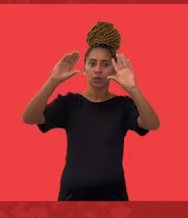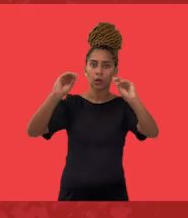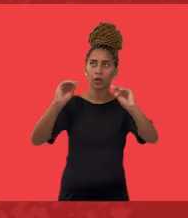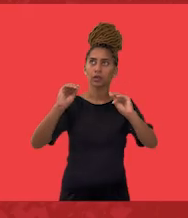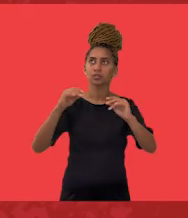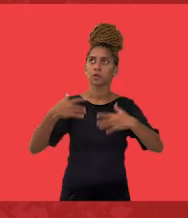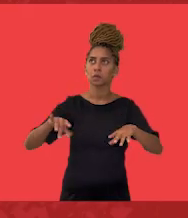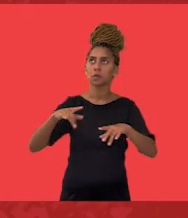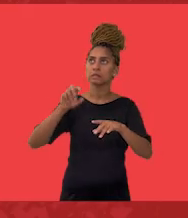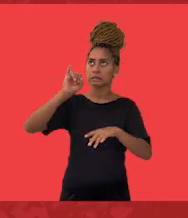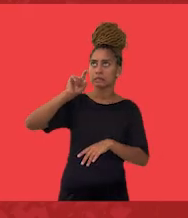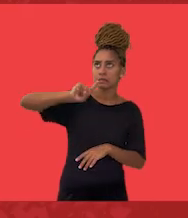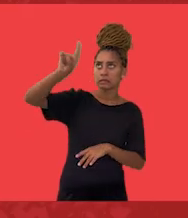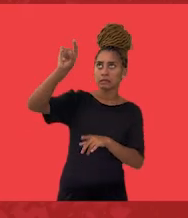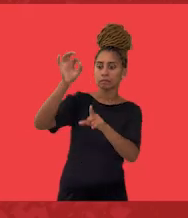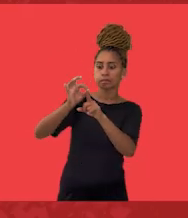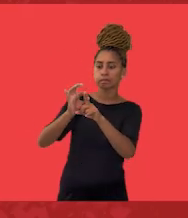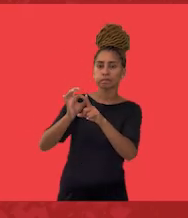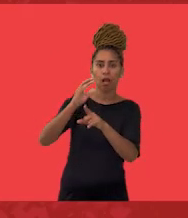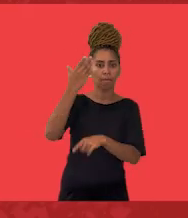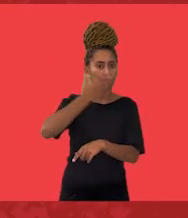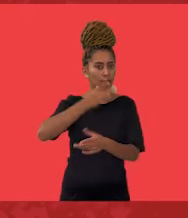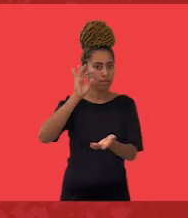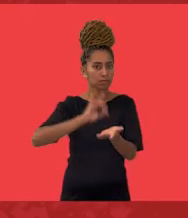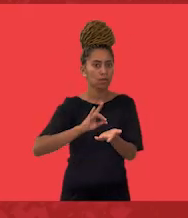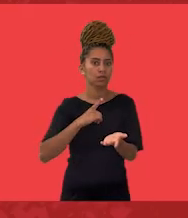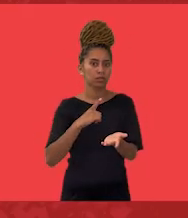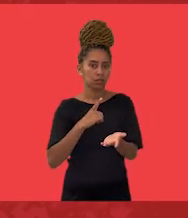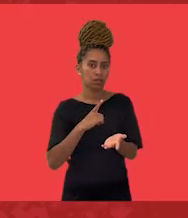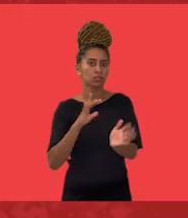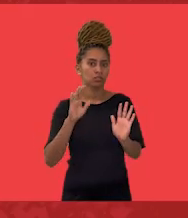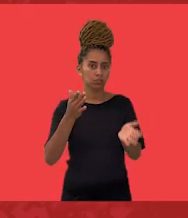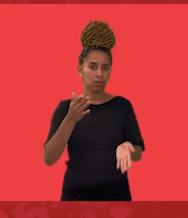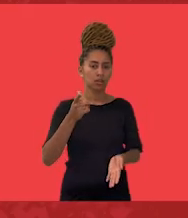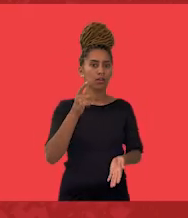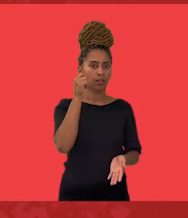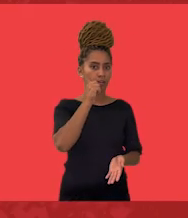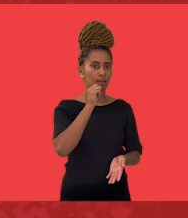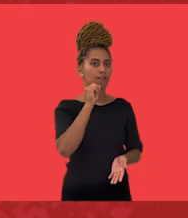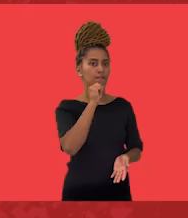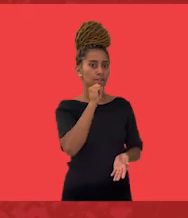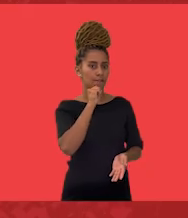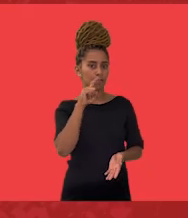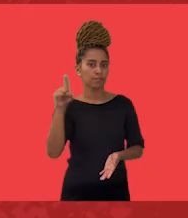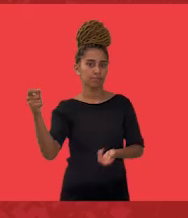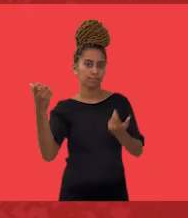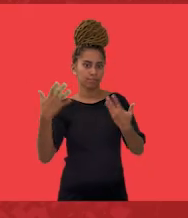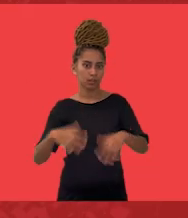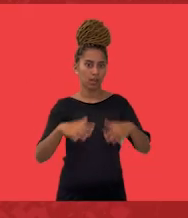semana, uma quinta-feira. Acabo de consultar na internet.